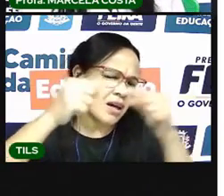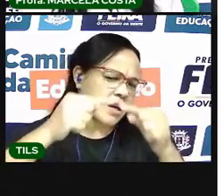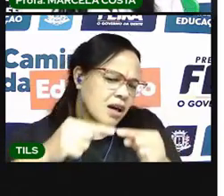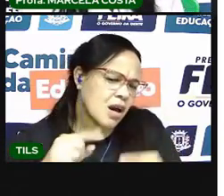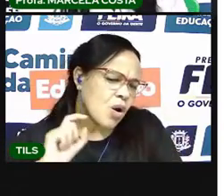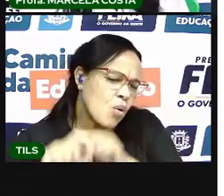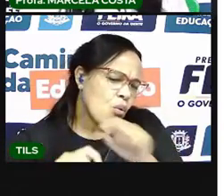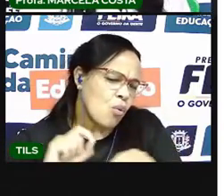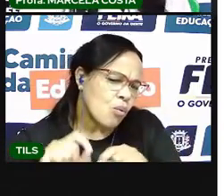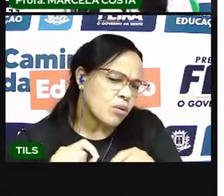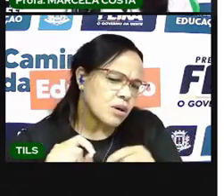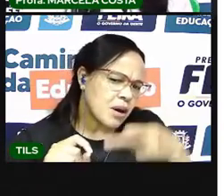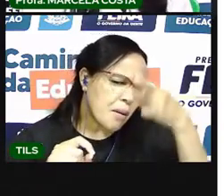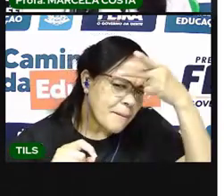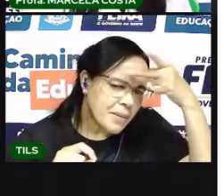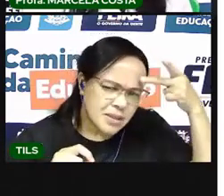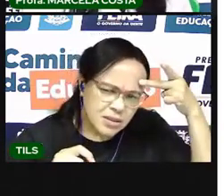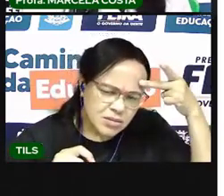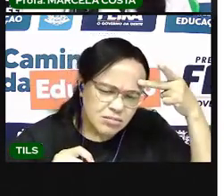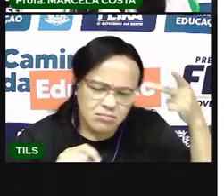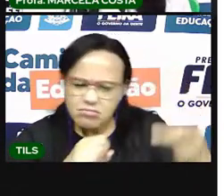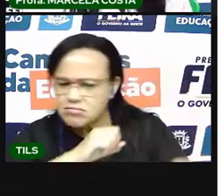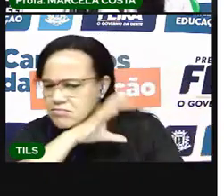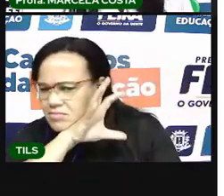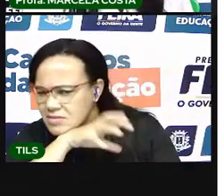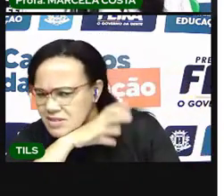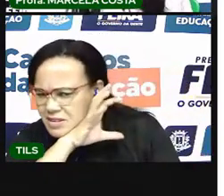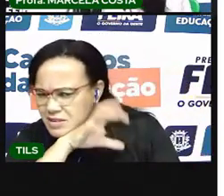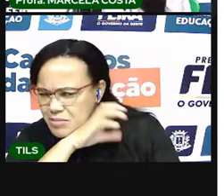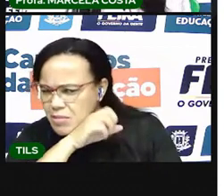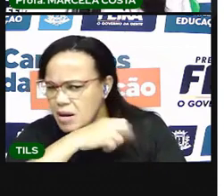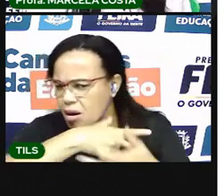de pessoa, de animal, de alimento, de coisa.